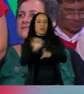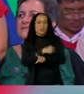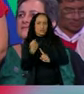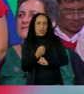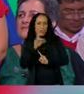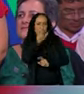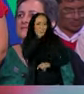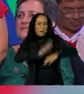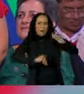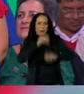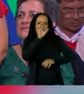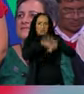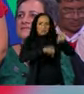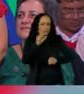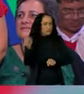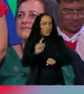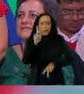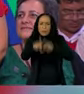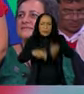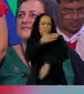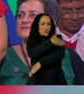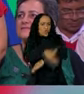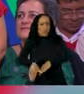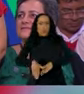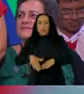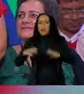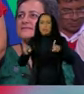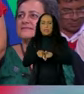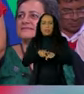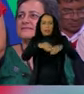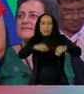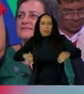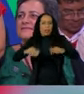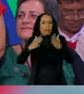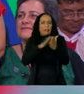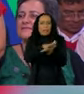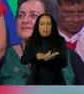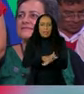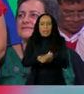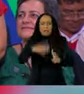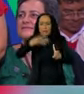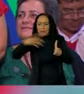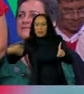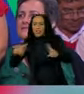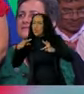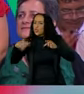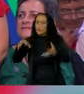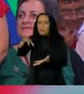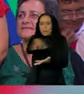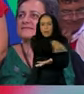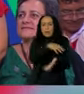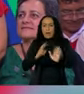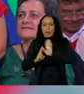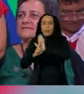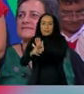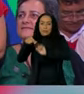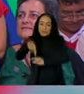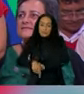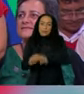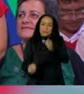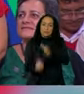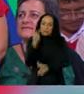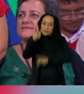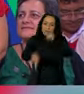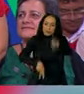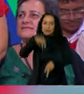só os catadores, população de rua, pessoal de sem terra, LGBT, todos aqueles segmentos que estão aqui presentes, que é quem faz esse povo